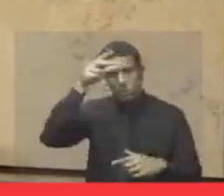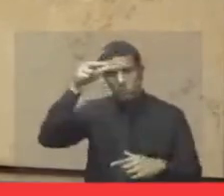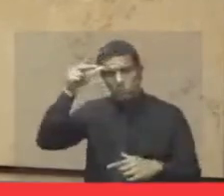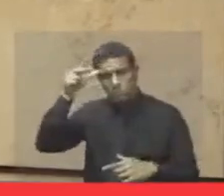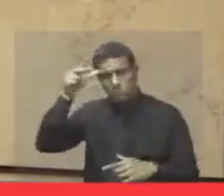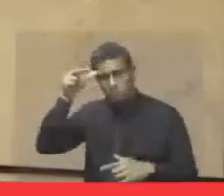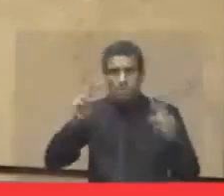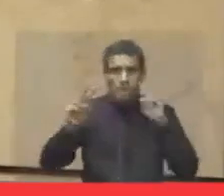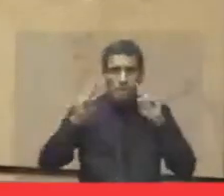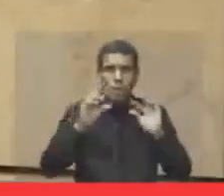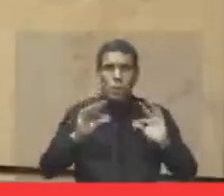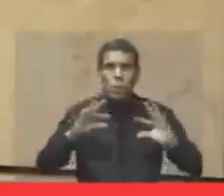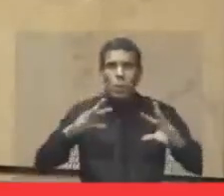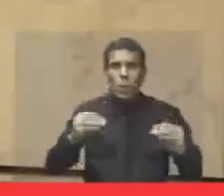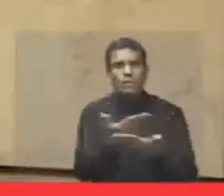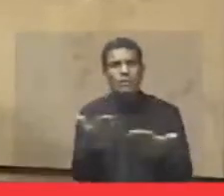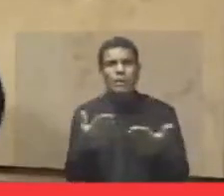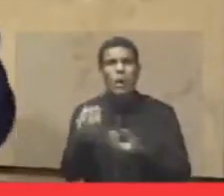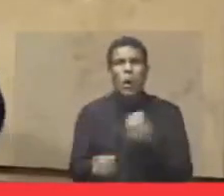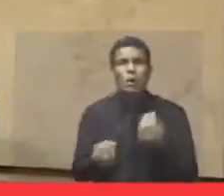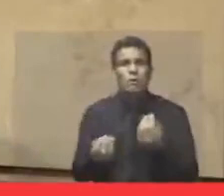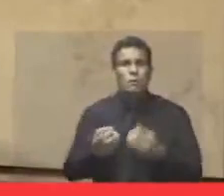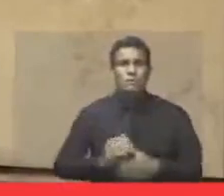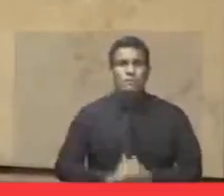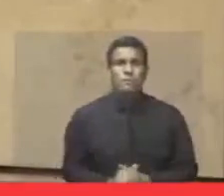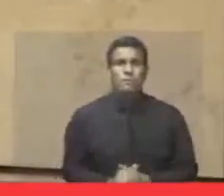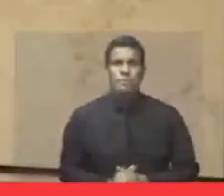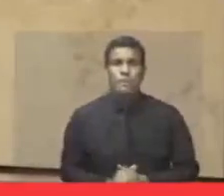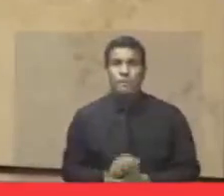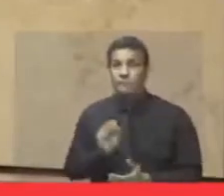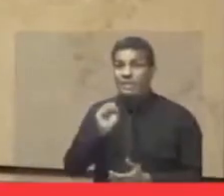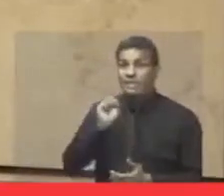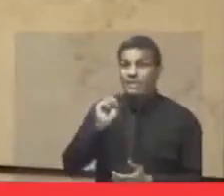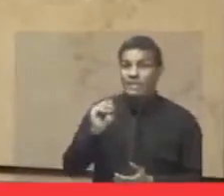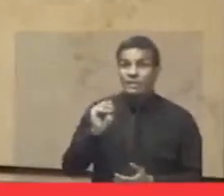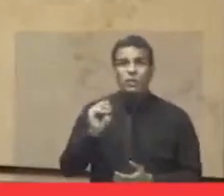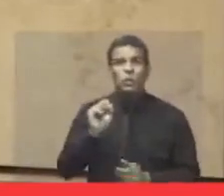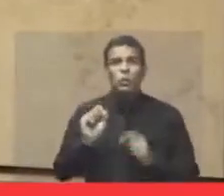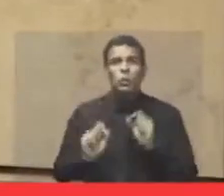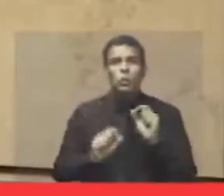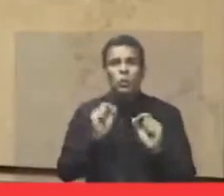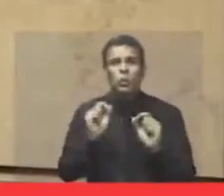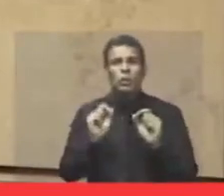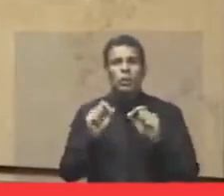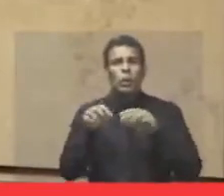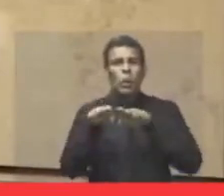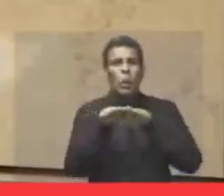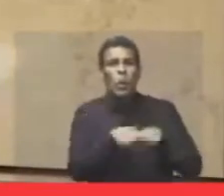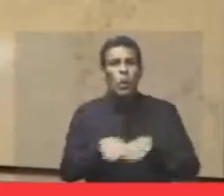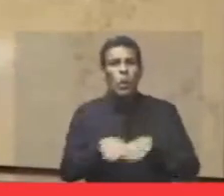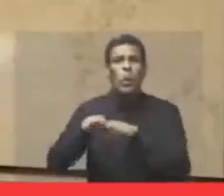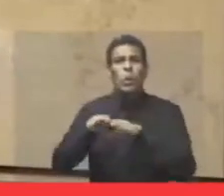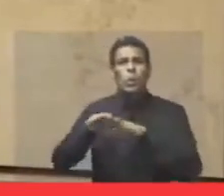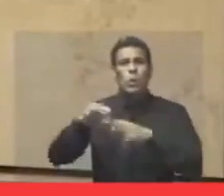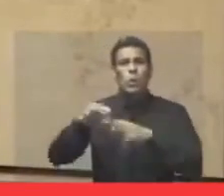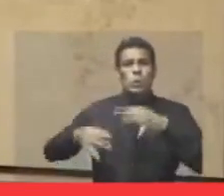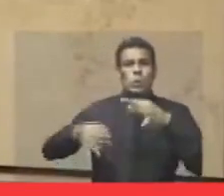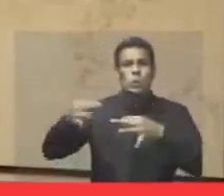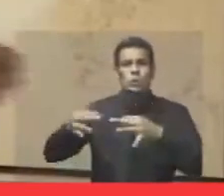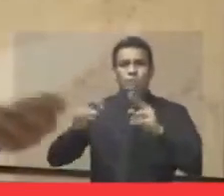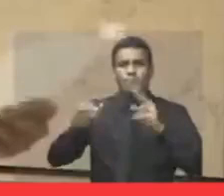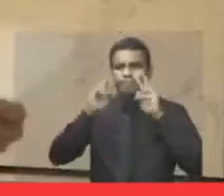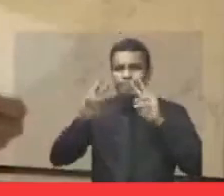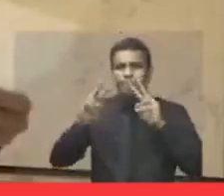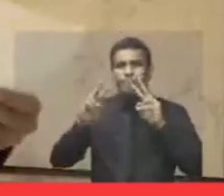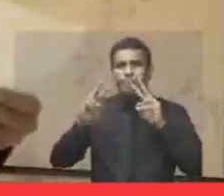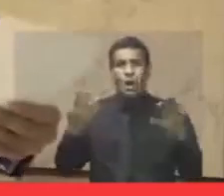automaticamente, sem passar pela Câmara, se não fosse igual ao regime jurídico único. Eu dou um exemplo